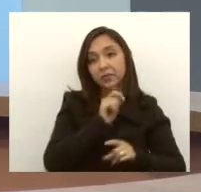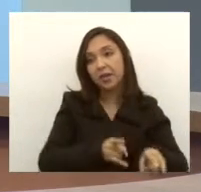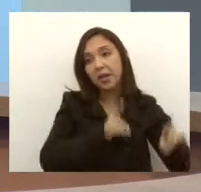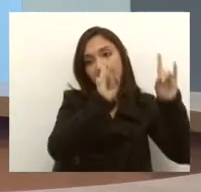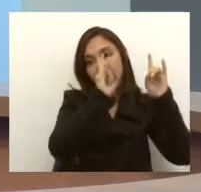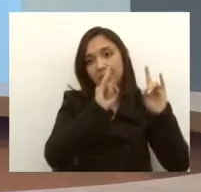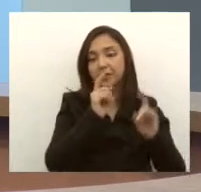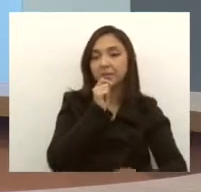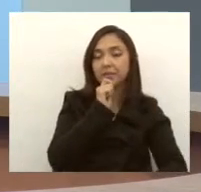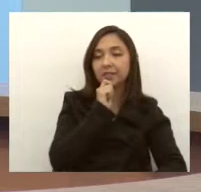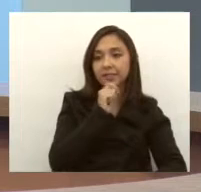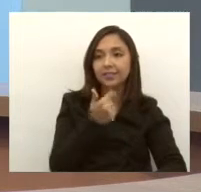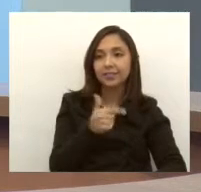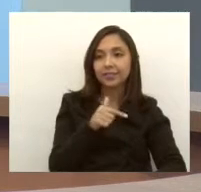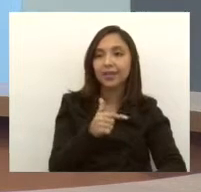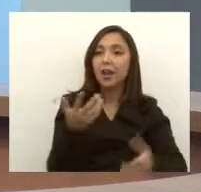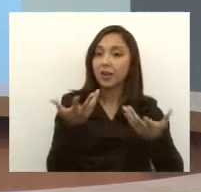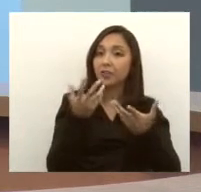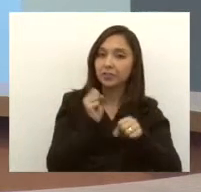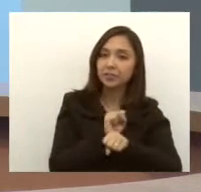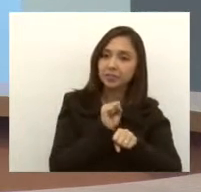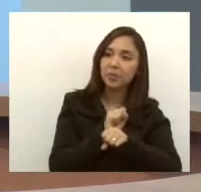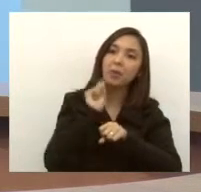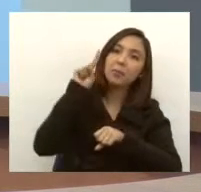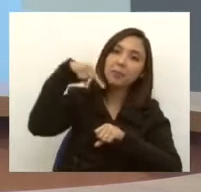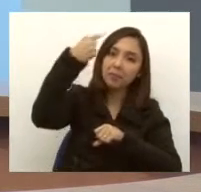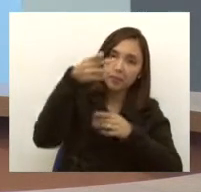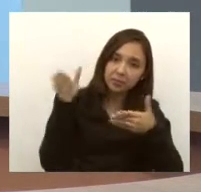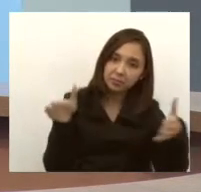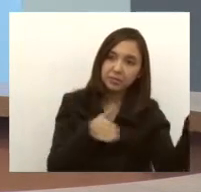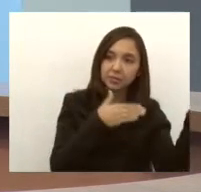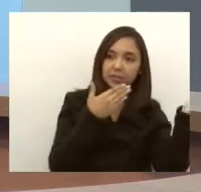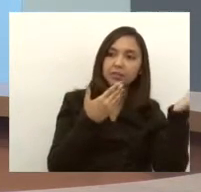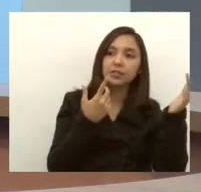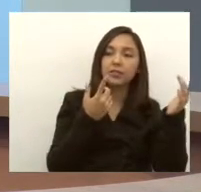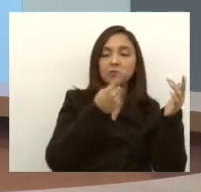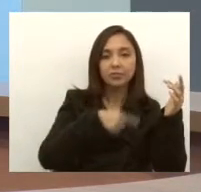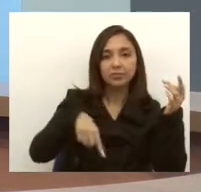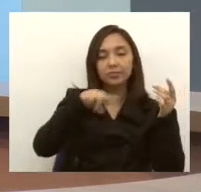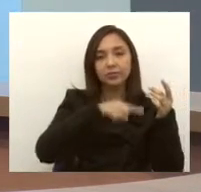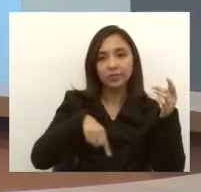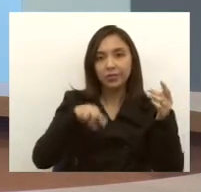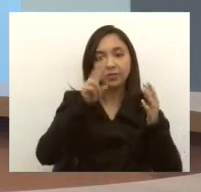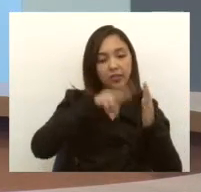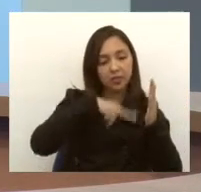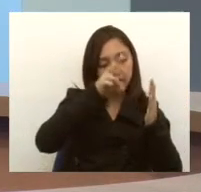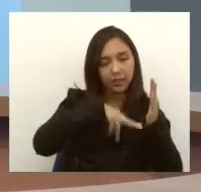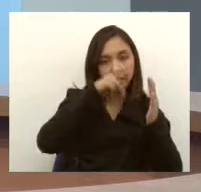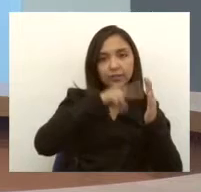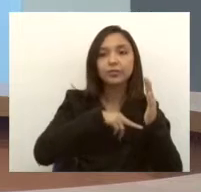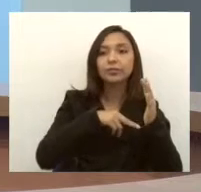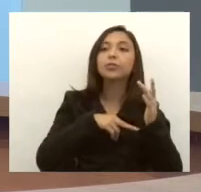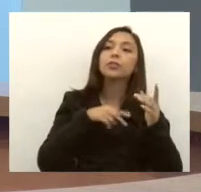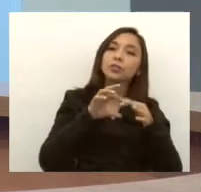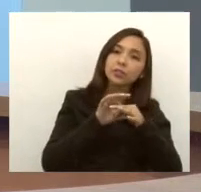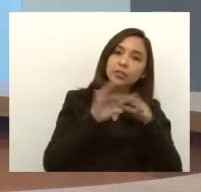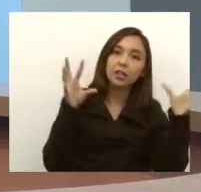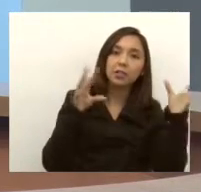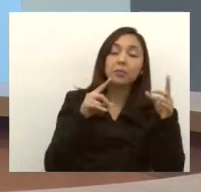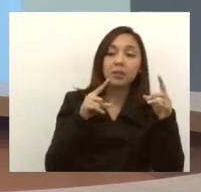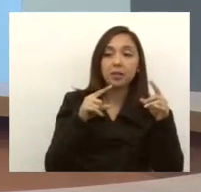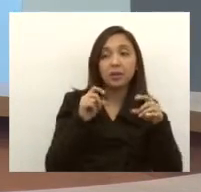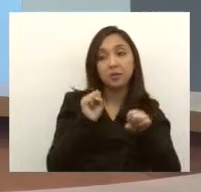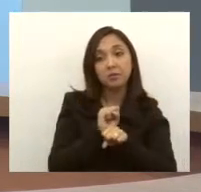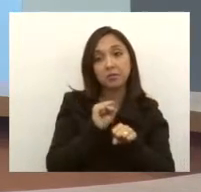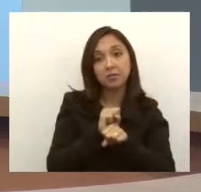para quem comprou ainda. Então, eu vou aguardar na próxima sessão. Nós vamos fazer aqui a leitura desse requerimento, vamos deliberar, porque eu